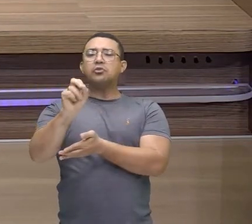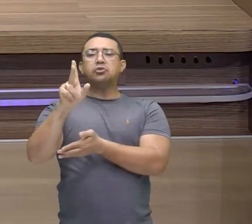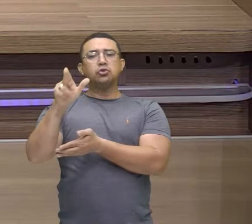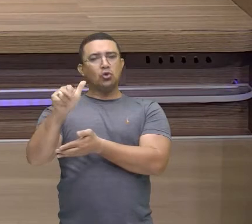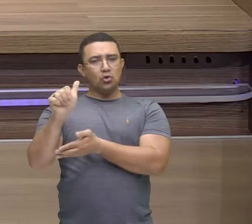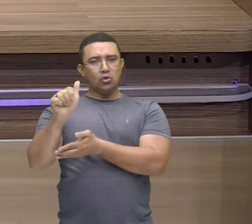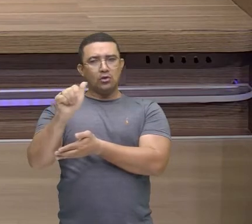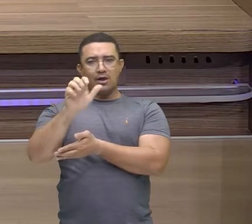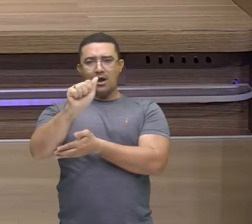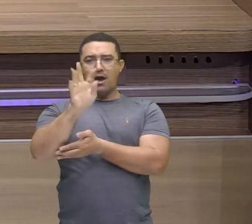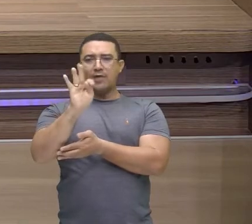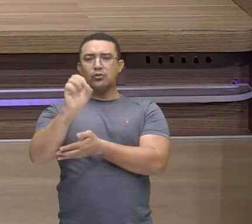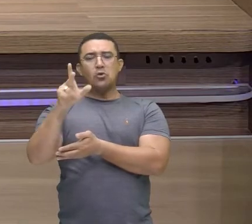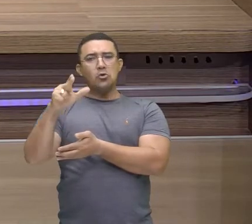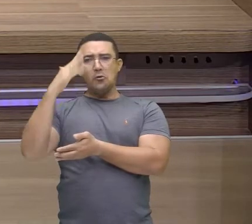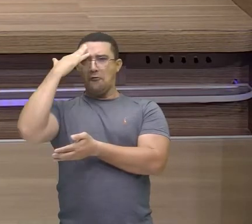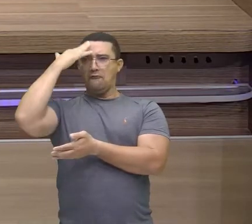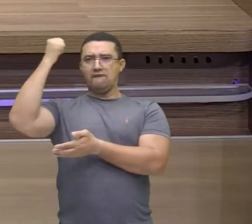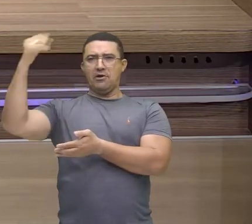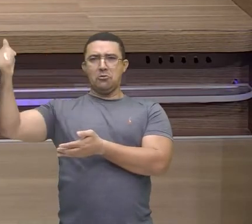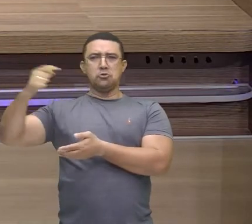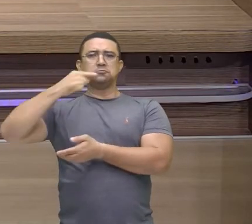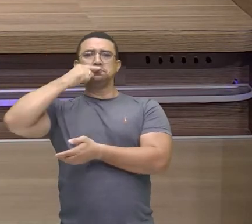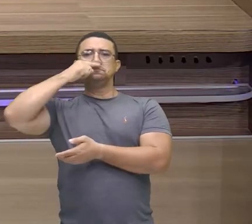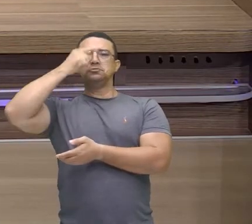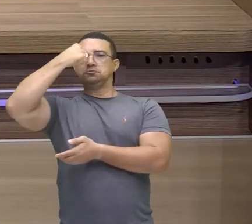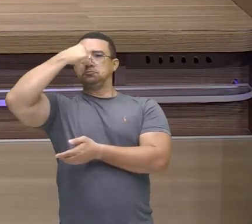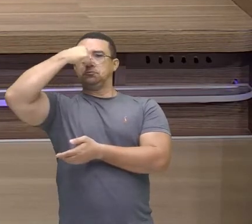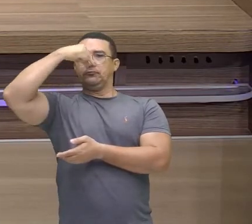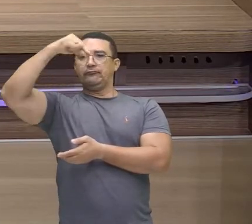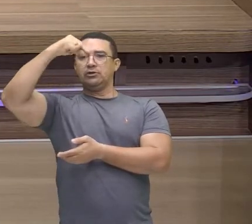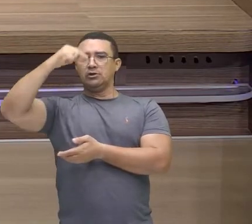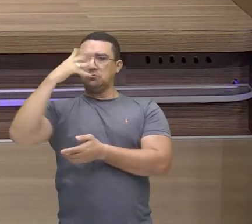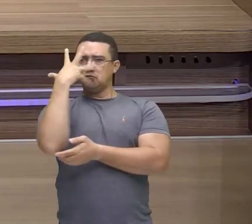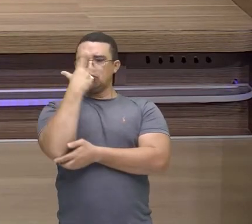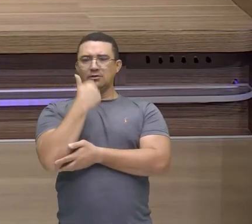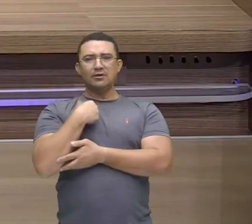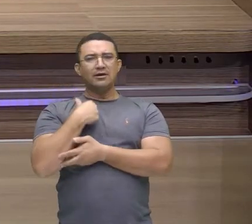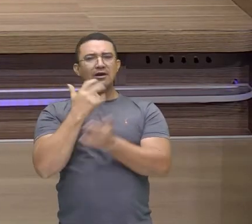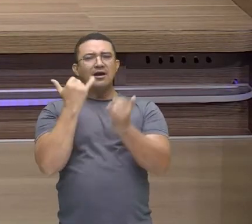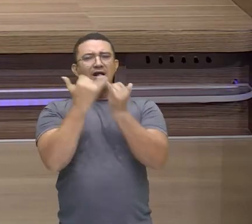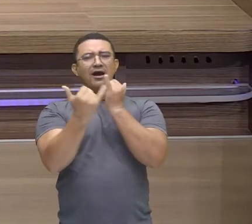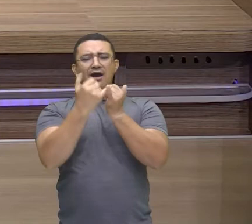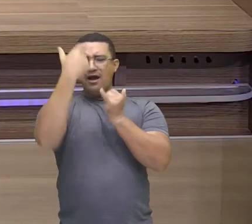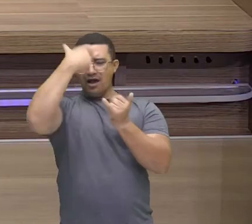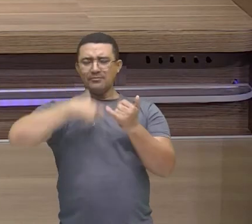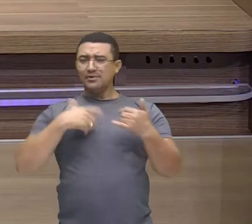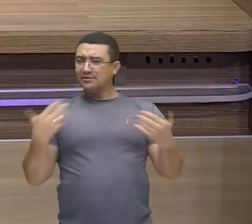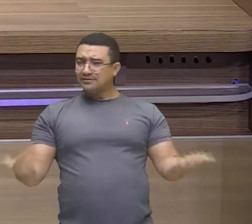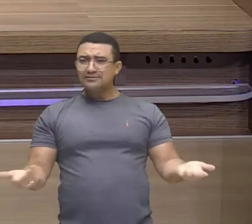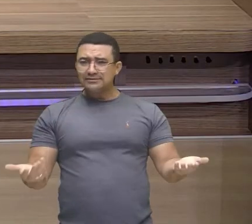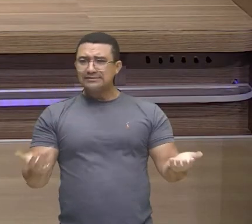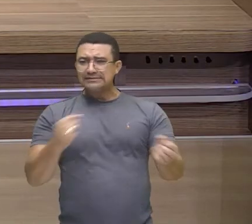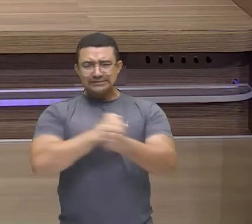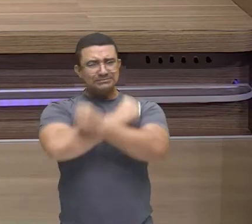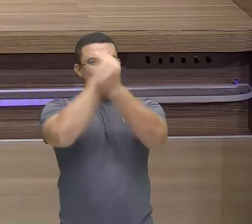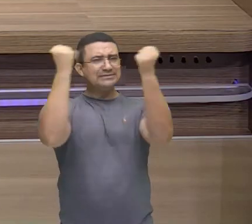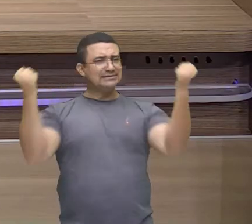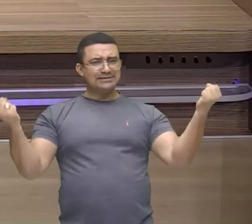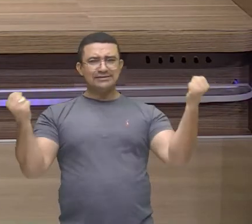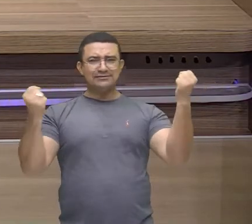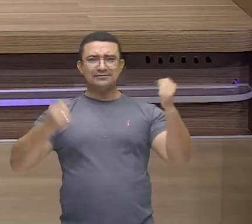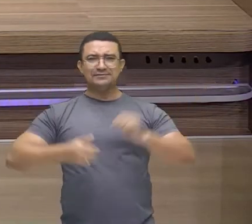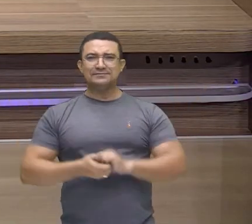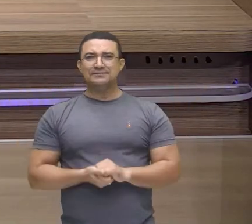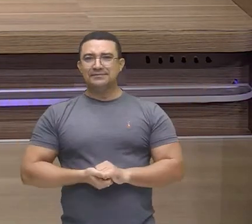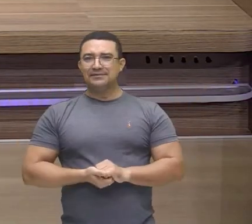artista que todo mundo sabe quem é, né? E ele não pode ficar parecido comigo. Nem que o Brad Pitt queira ficar parecido comigo, né?